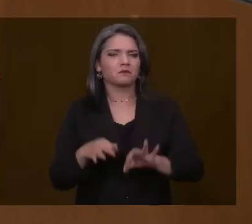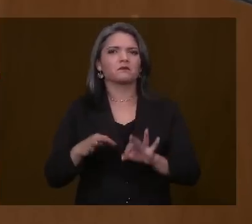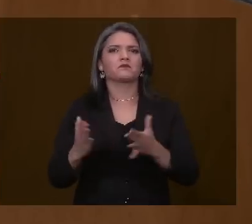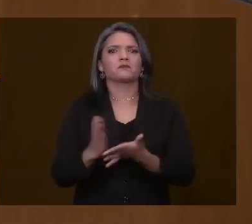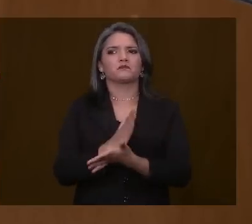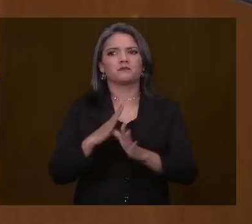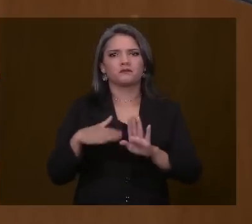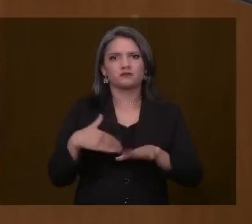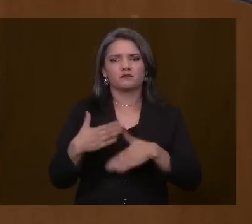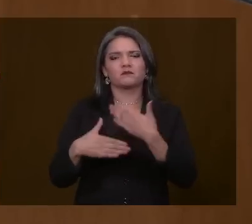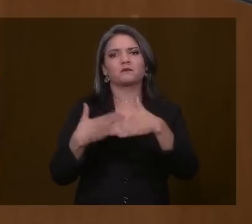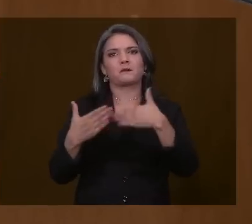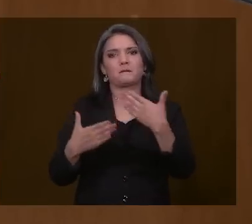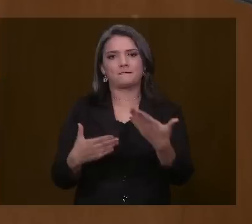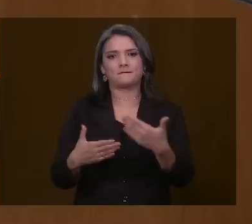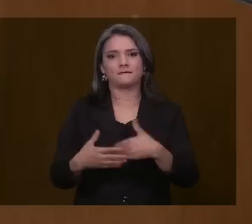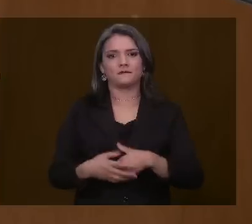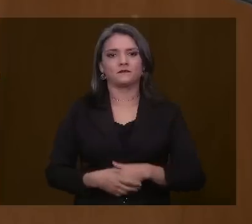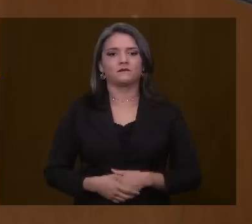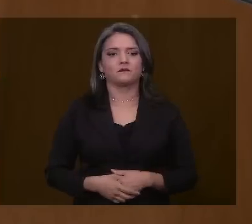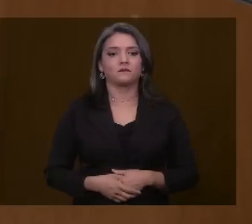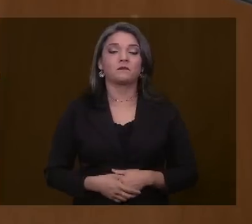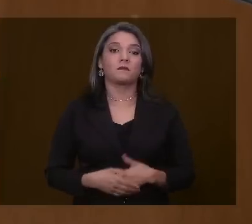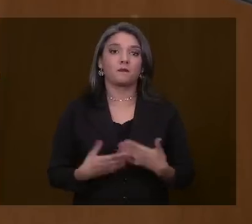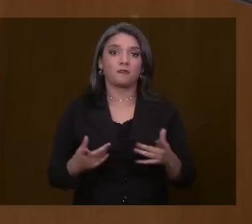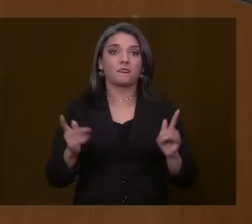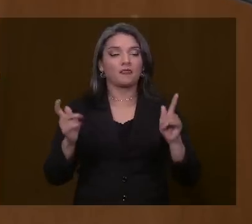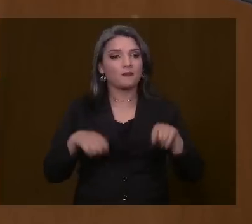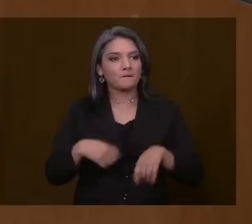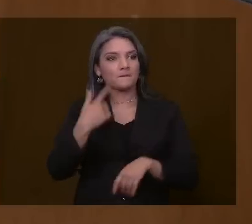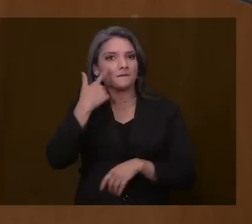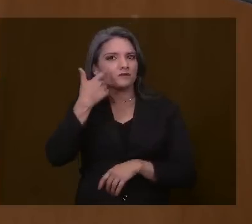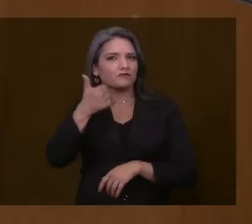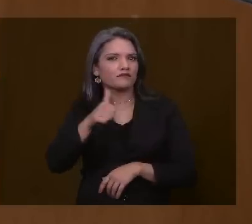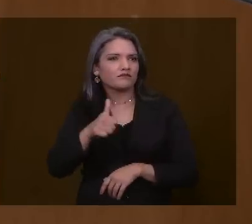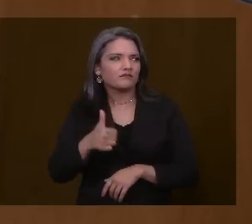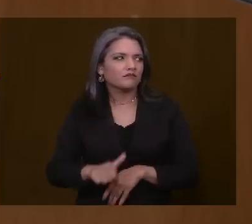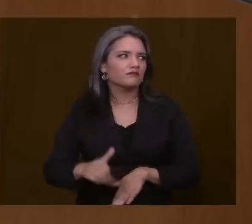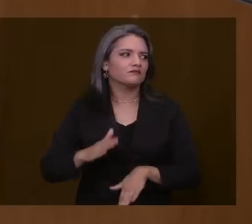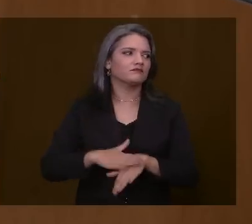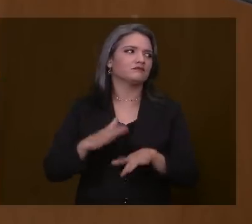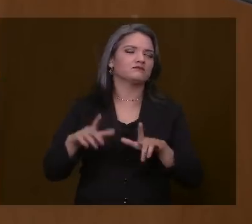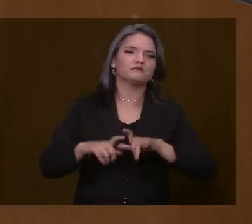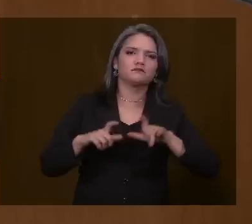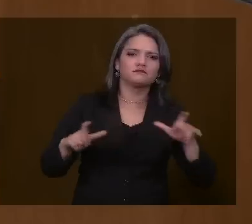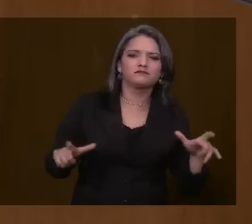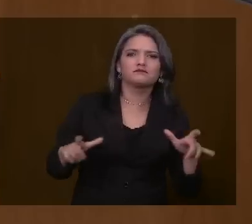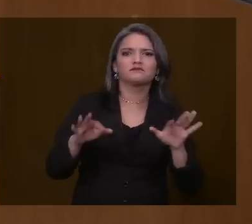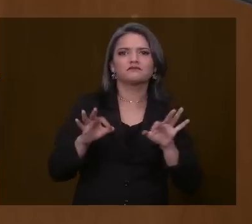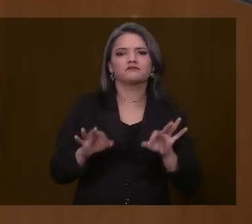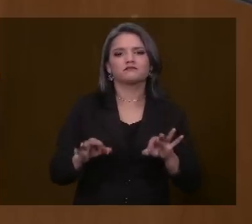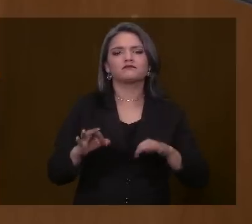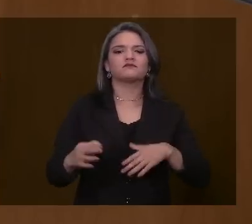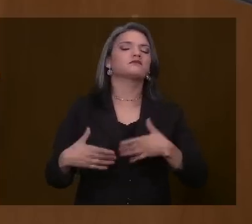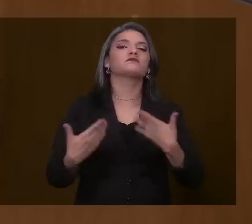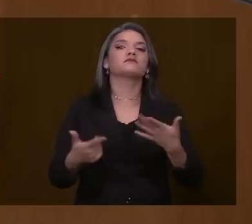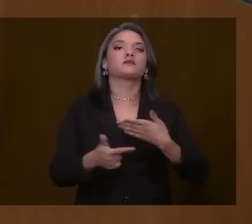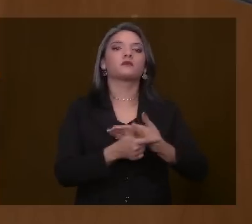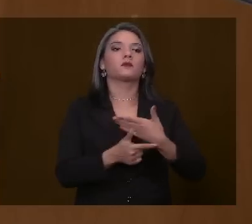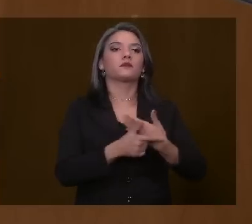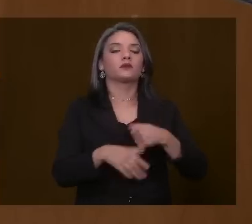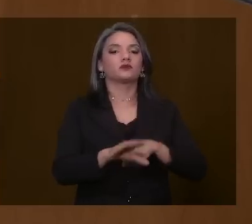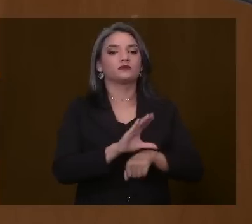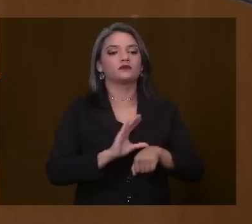já anotado, permitindo uma análise mais ampla e profunda sobre o papel da Constituição